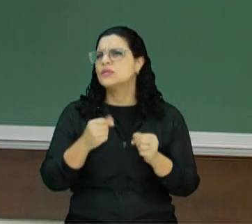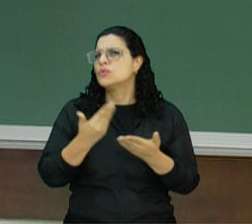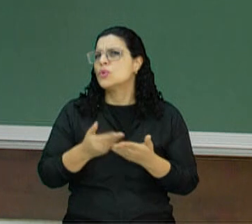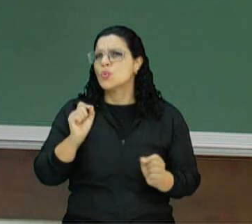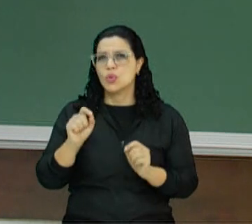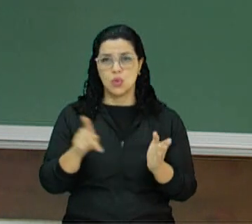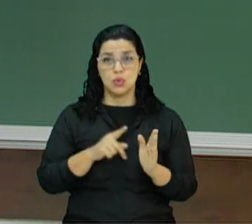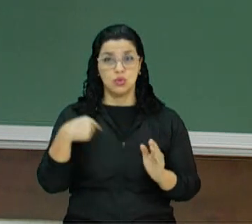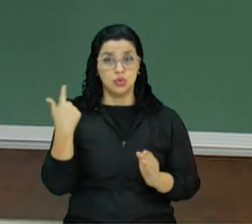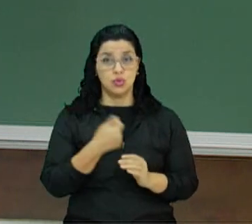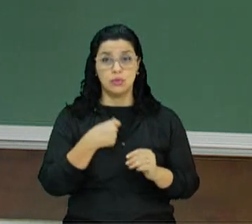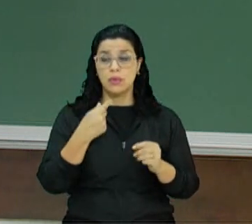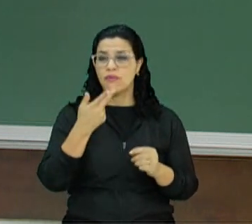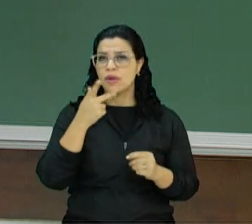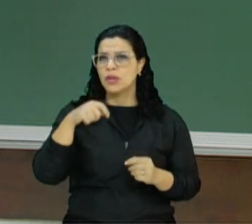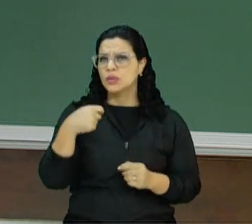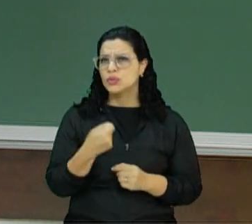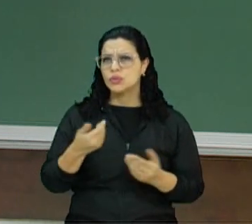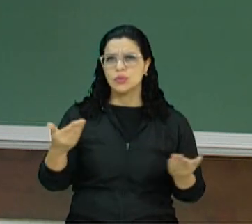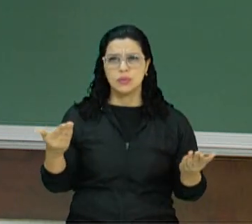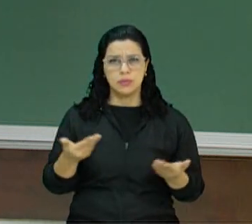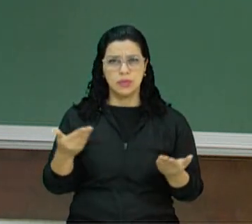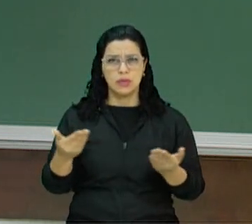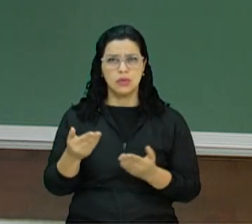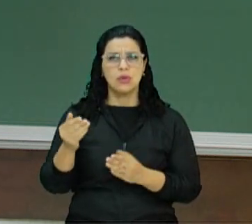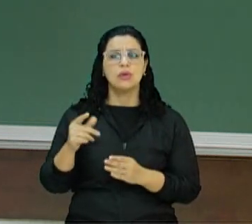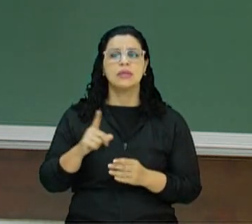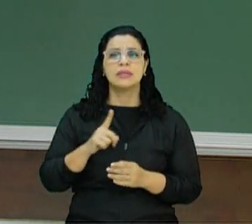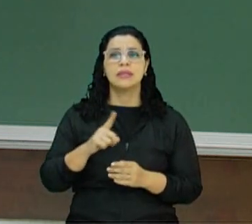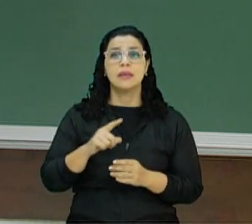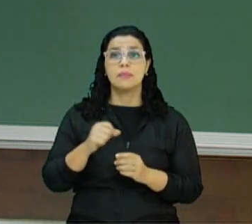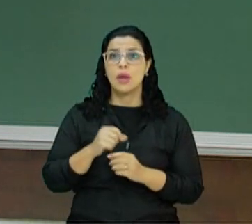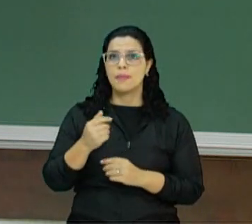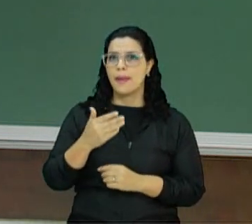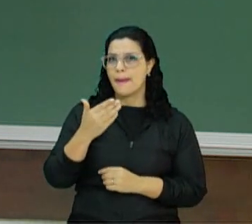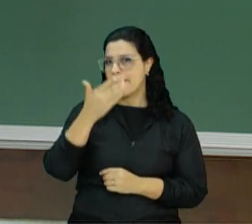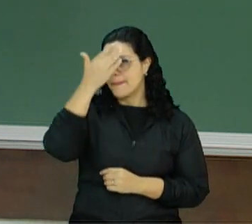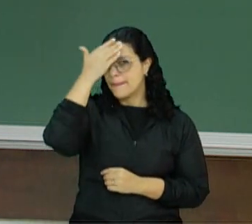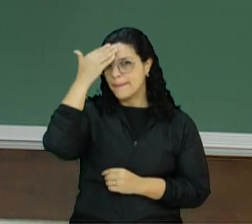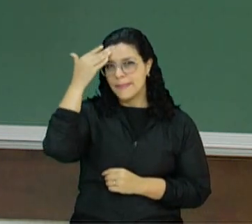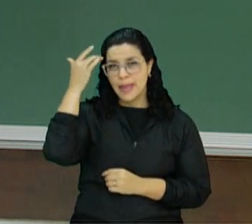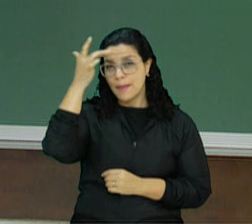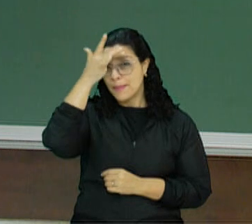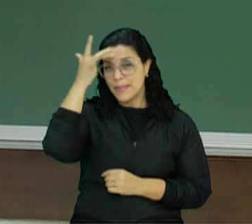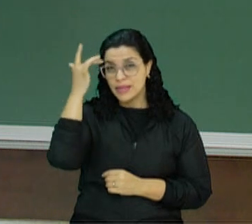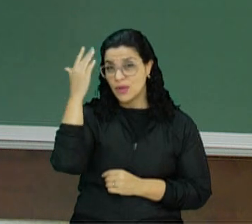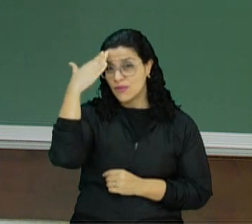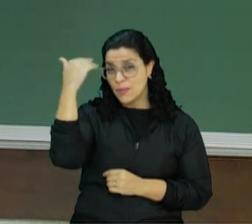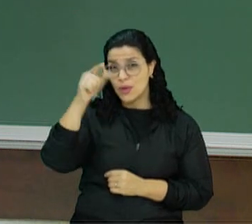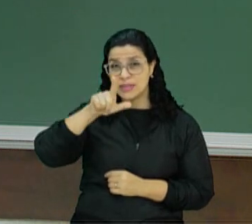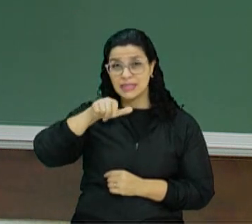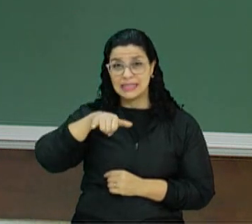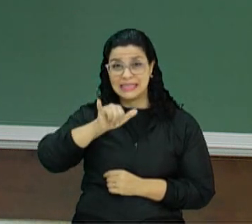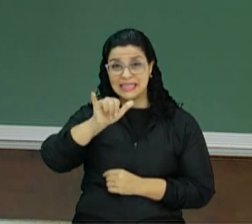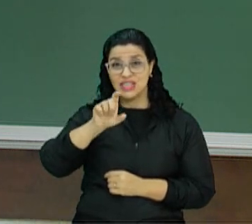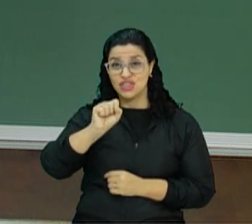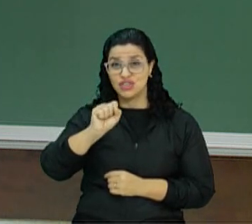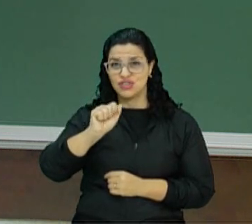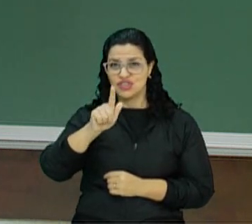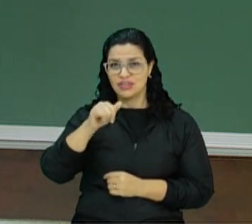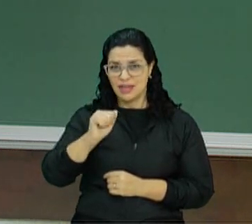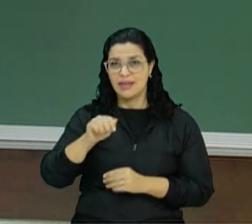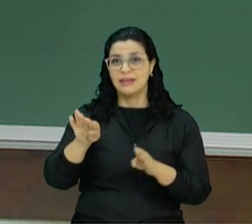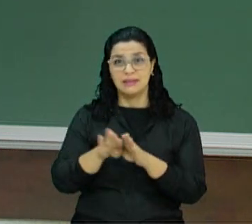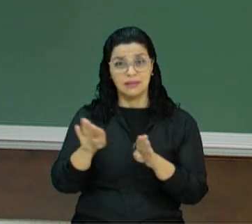estudar hoje? Hoje nós vamos estudar sobre uma grande escritora chamada Lígia Fagundes Telles. E